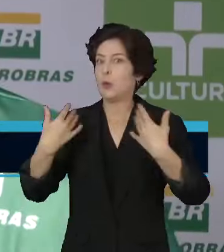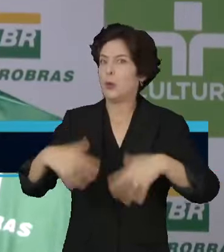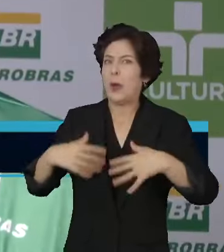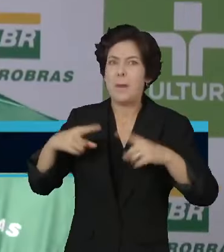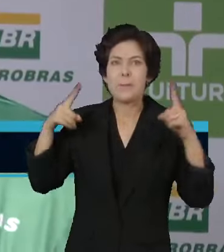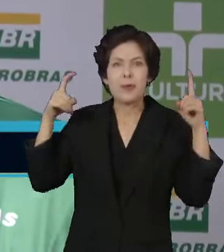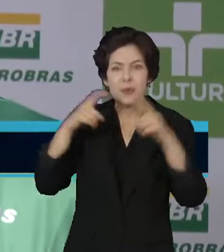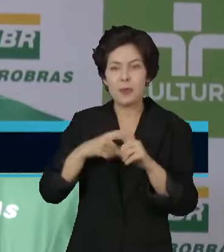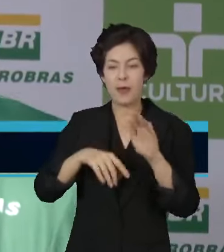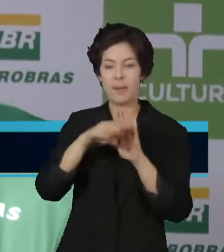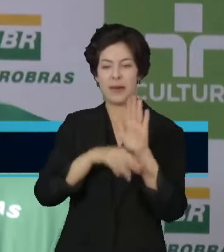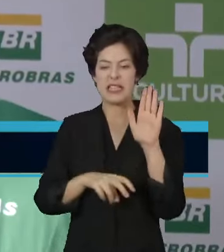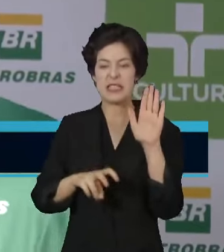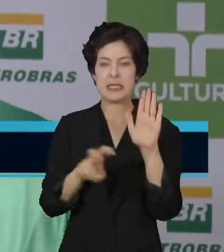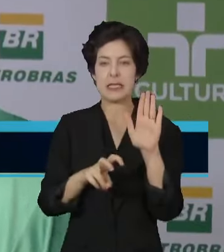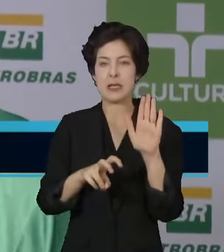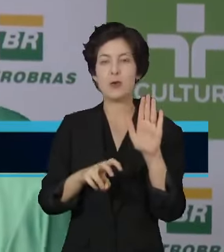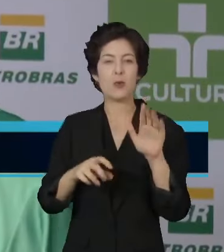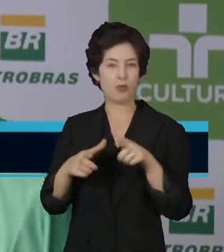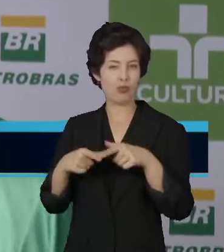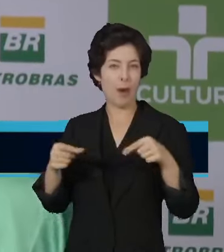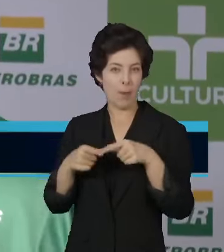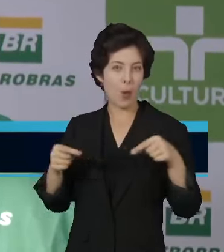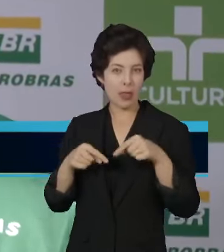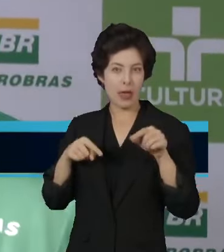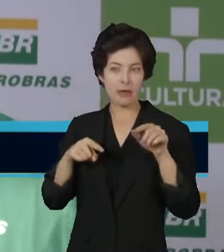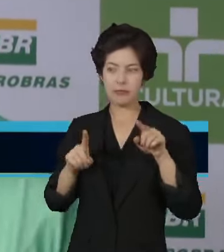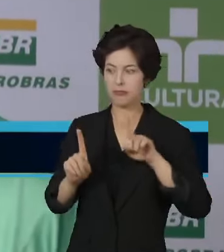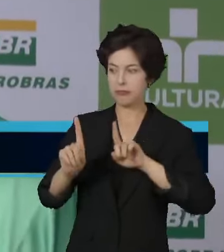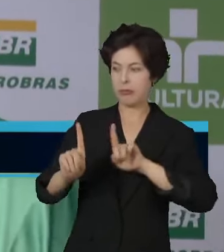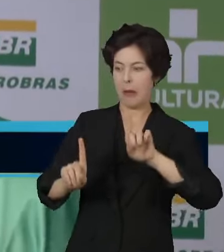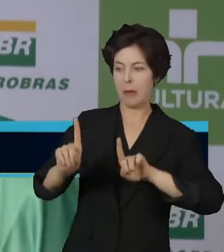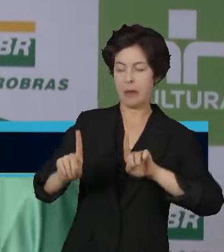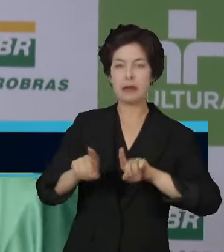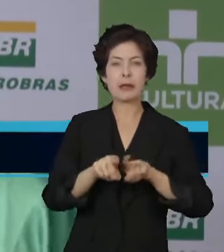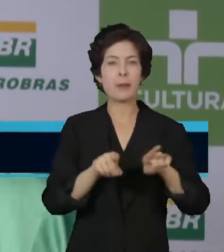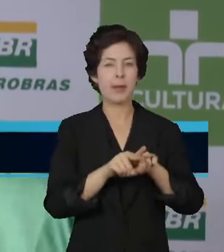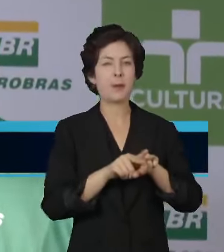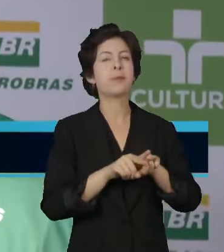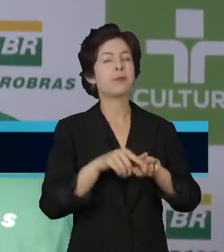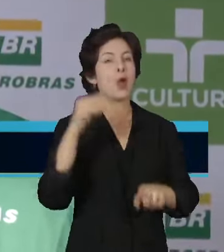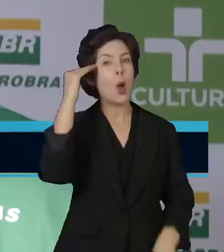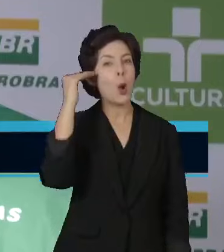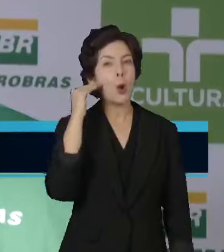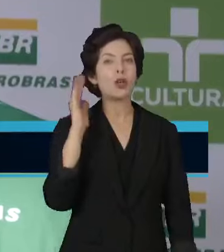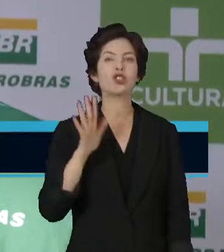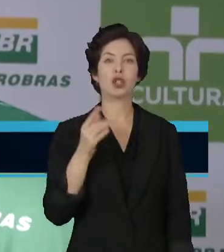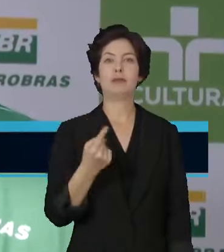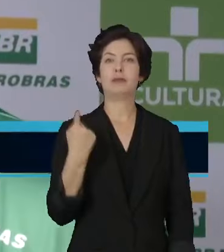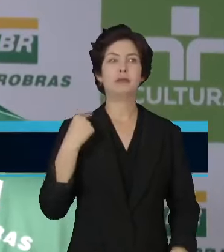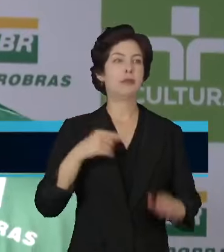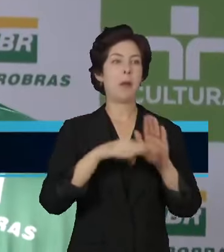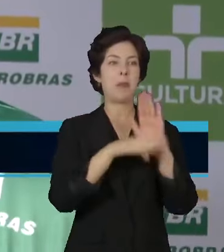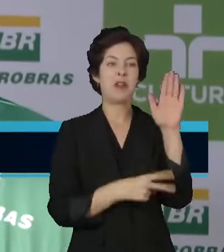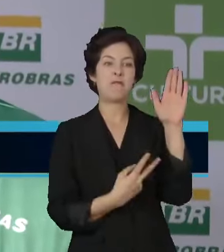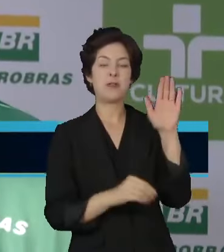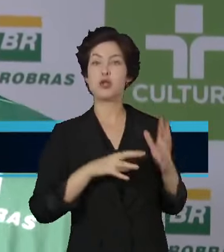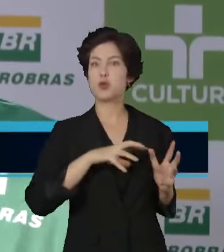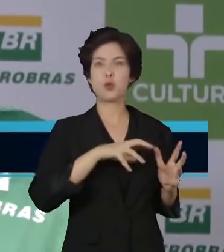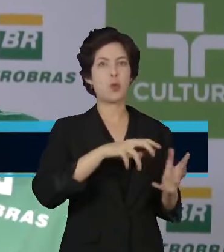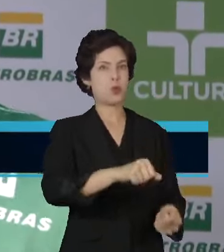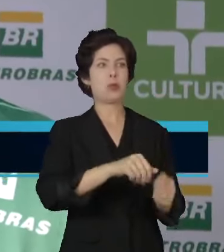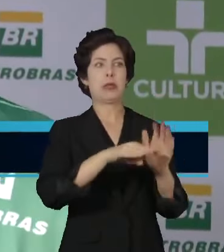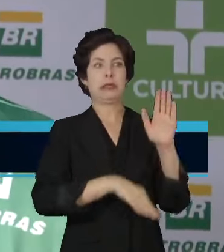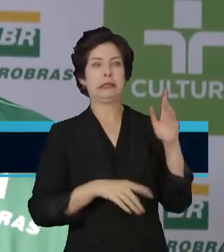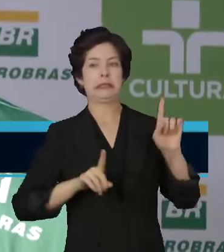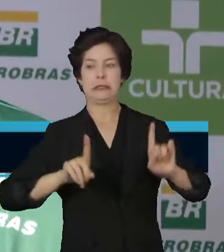número 5 do mundo, Naraoka, um japonês. E também um coreano, que já foi muito bom, já foi top 20 mundial. Então